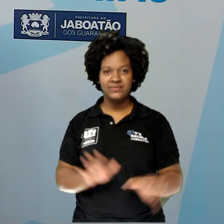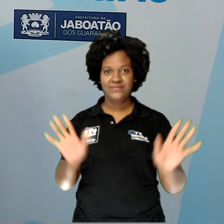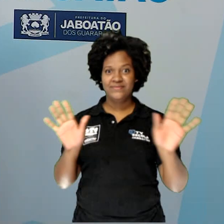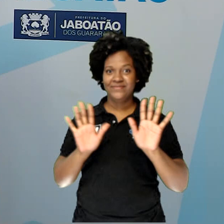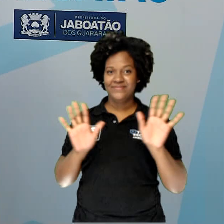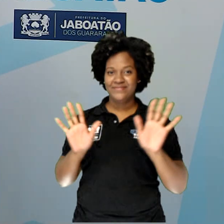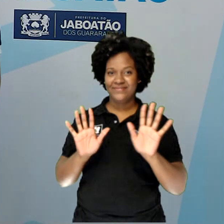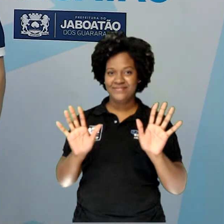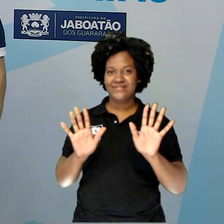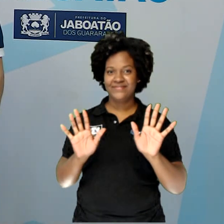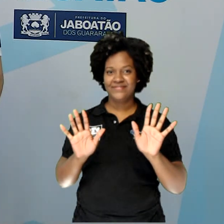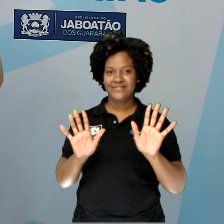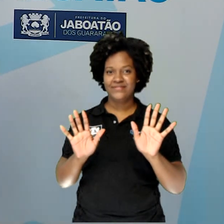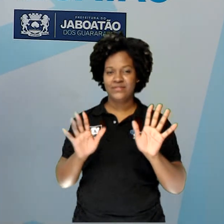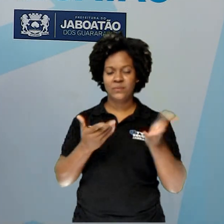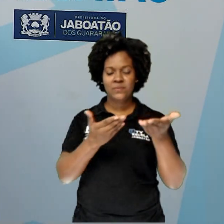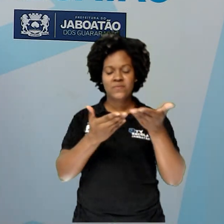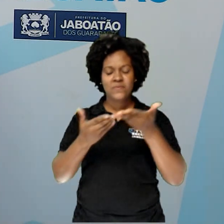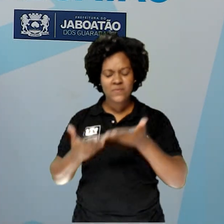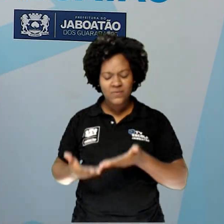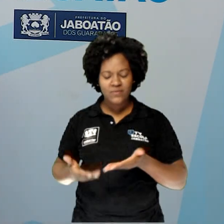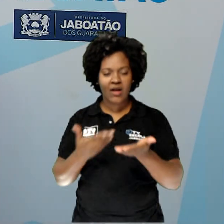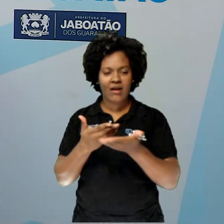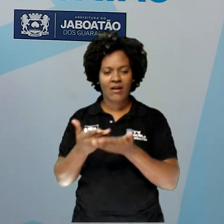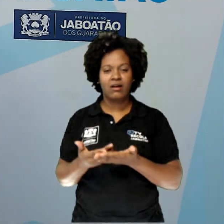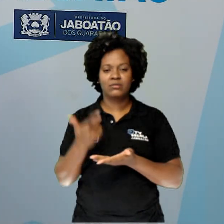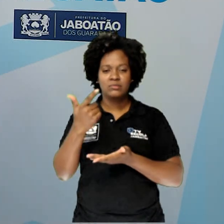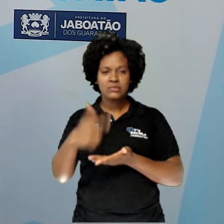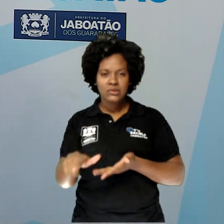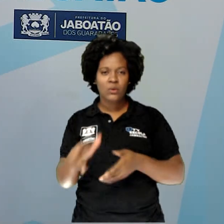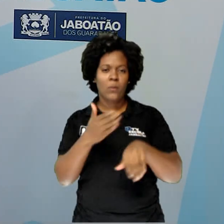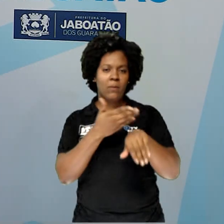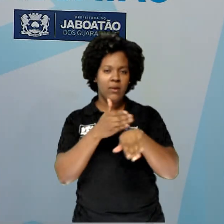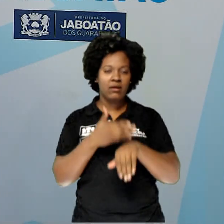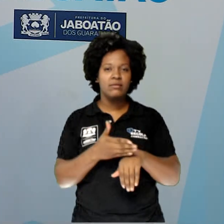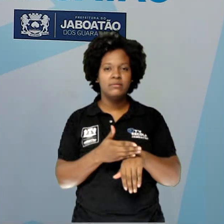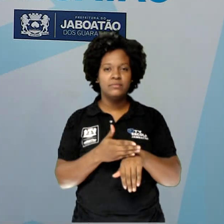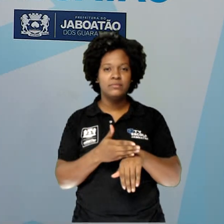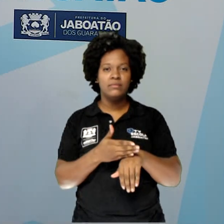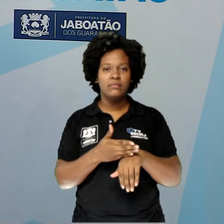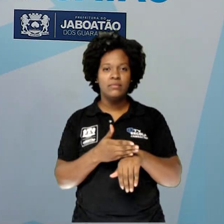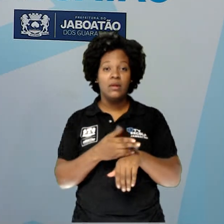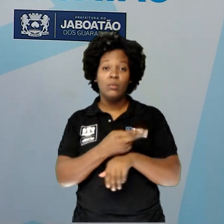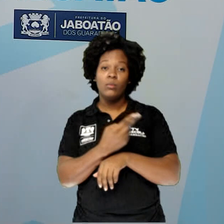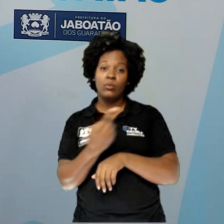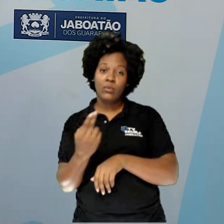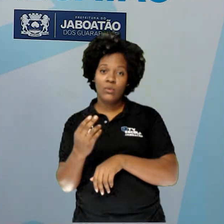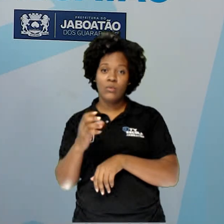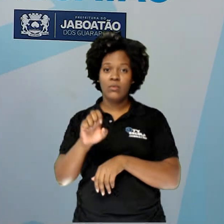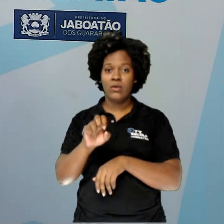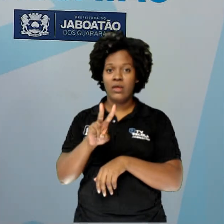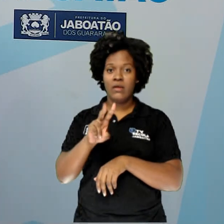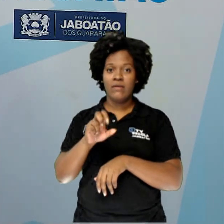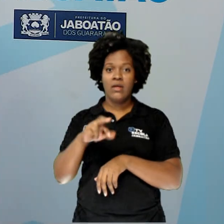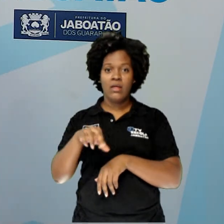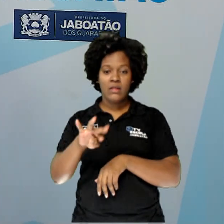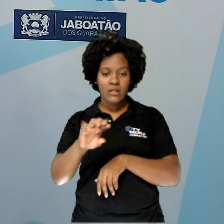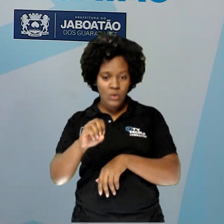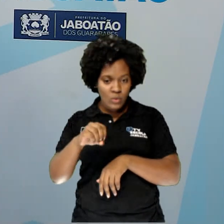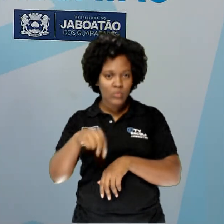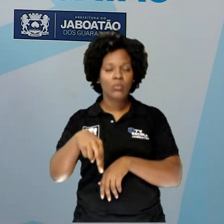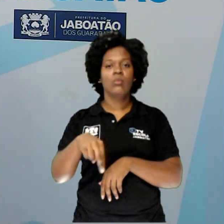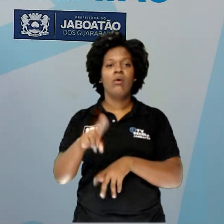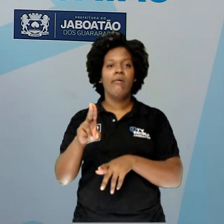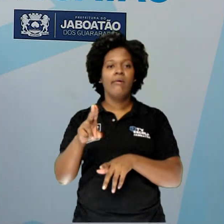Olá, feras! Bem-vindos a mais uma aula de Botão Prepara. Eu sou o professor Everton Silvestre e a gente vai trabalhar hoje língua